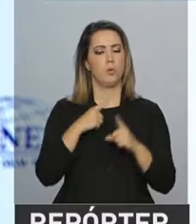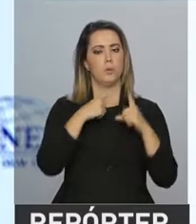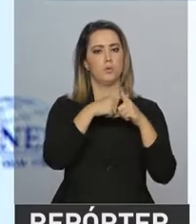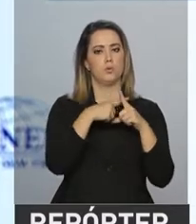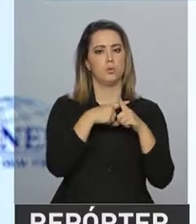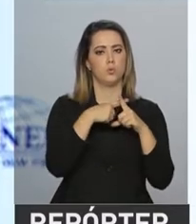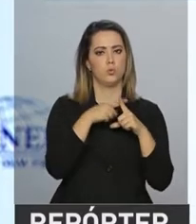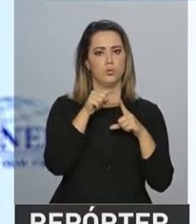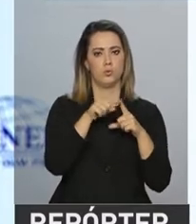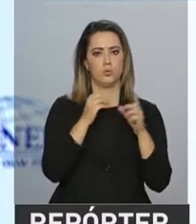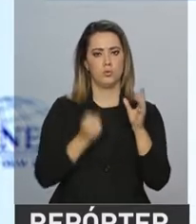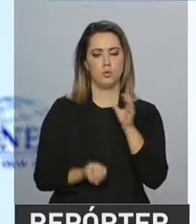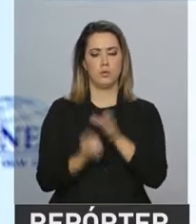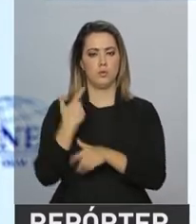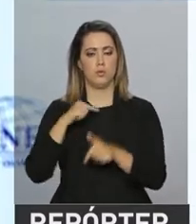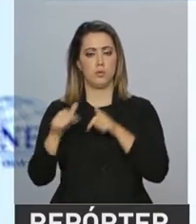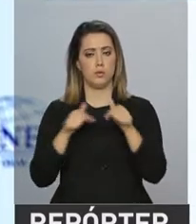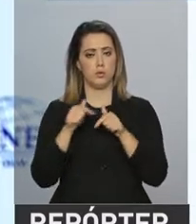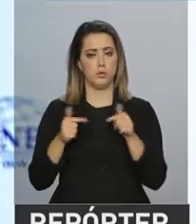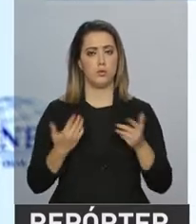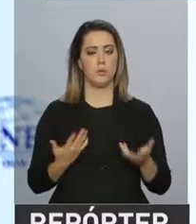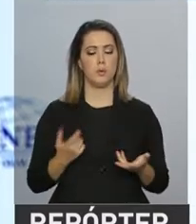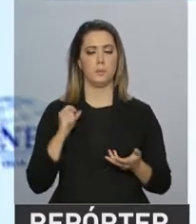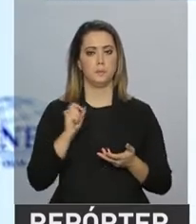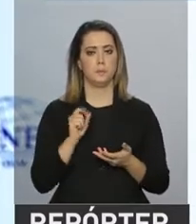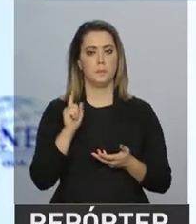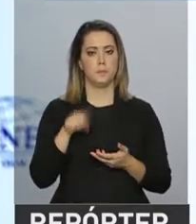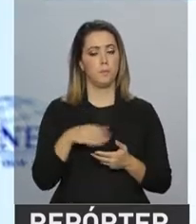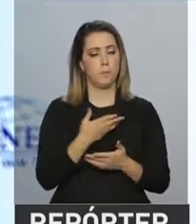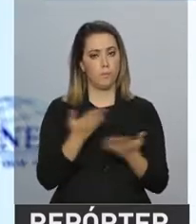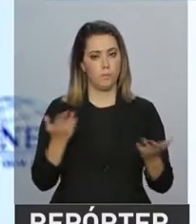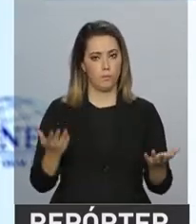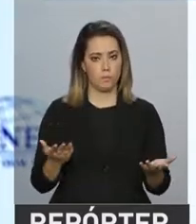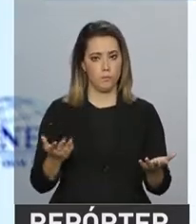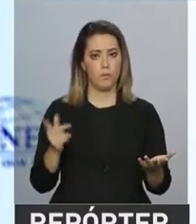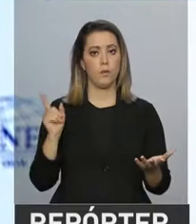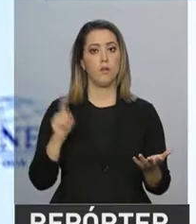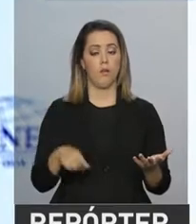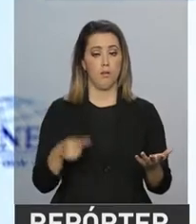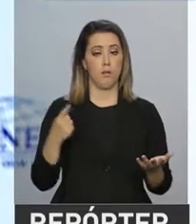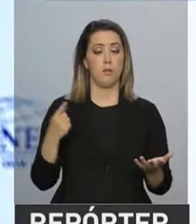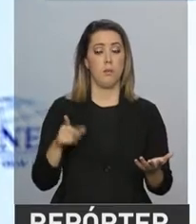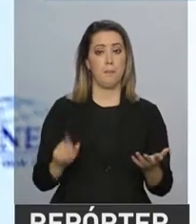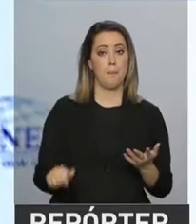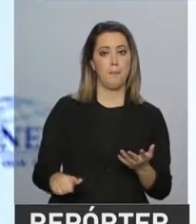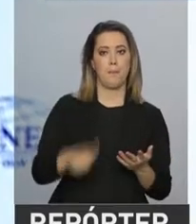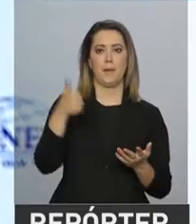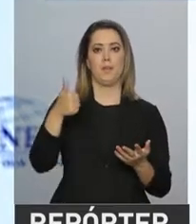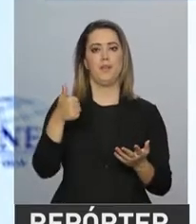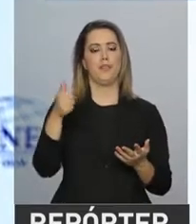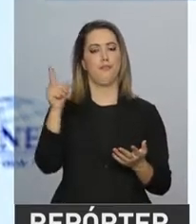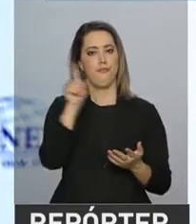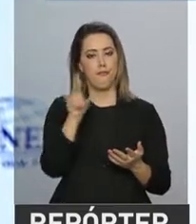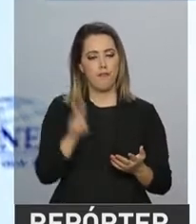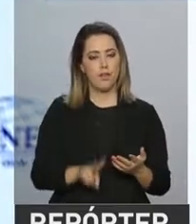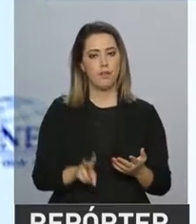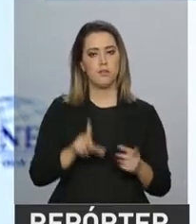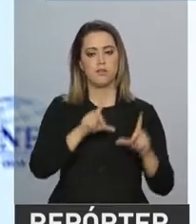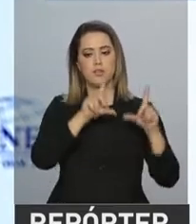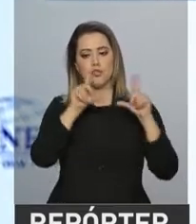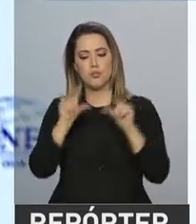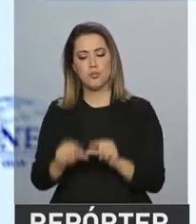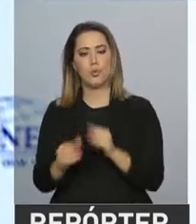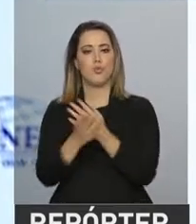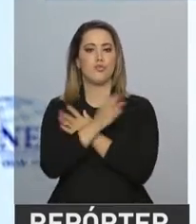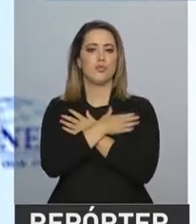positivo na criação de postos de trabalho. E olha, convém registrar, foi a primeira queda do desemprego